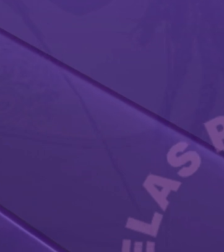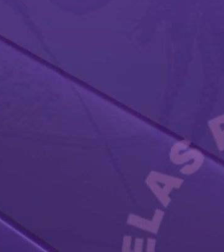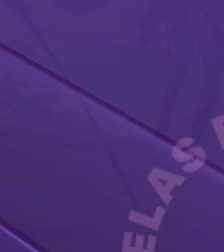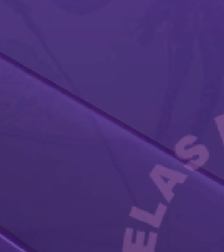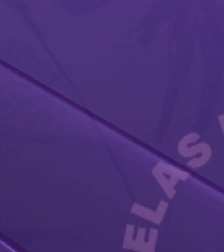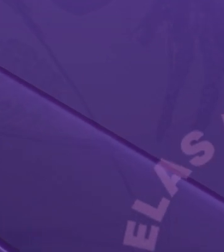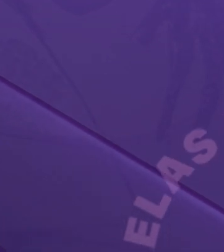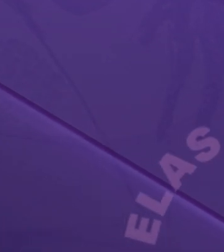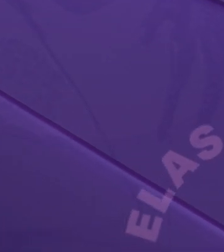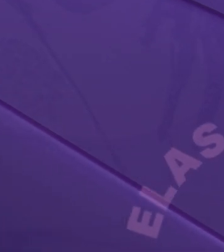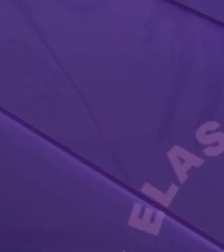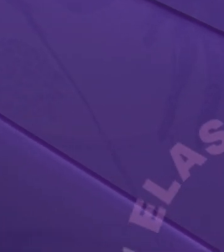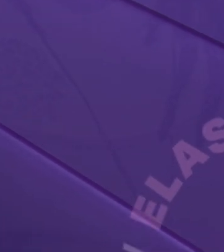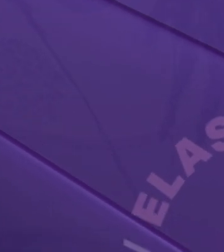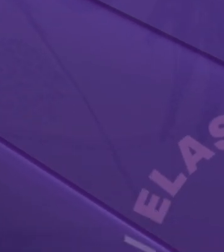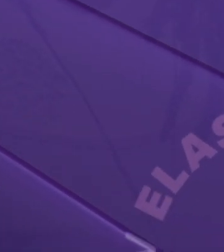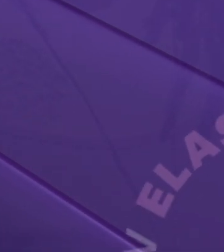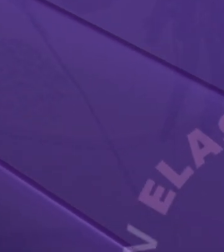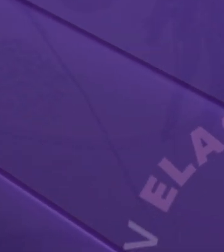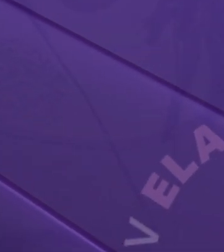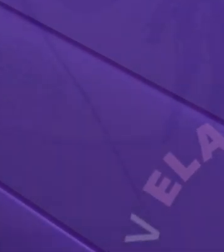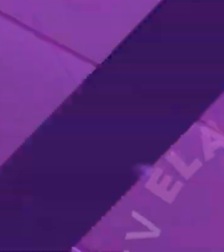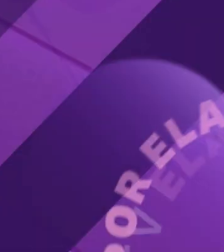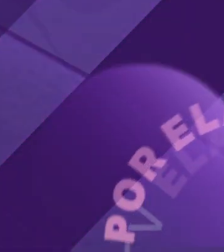pontos mais importantes.